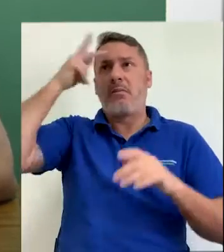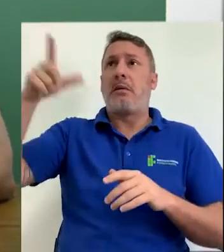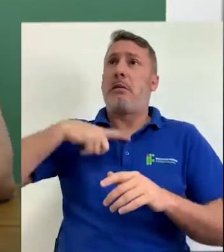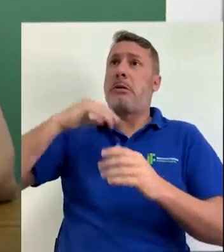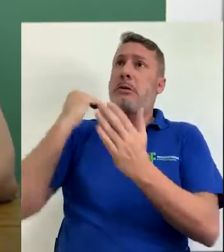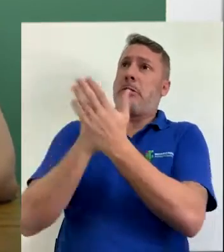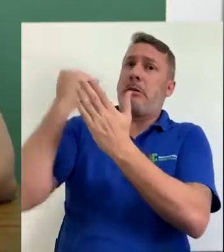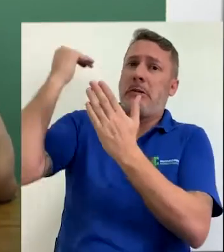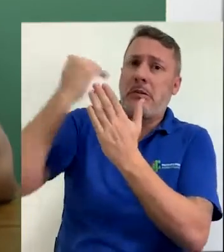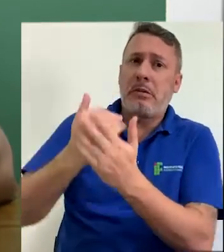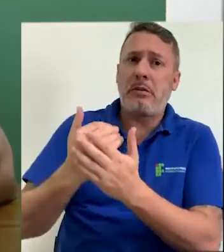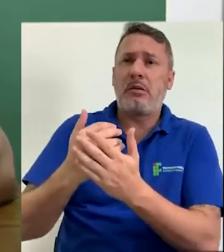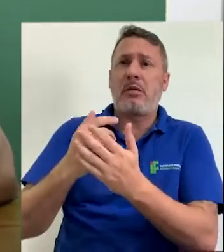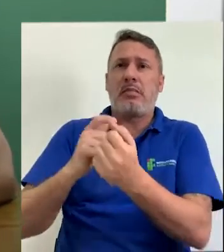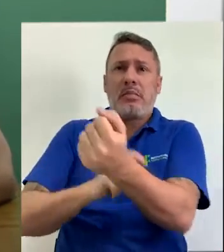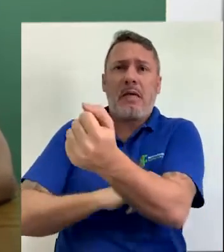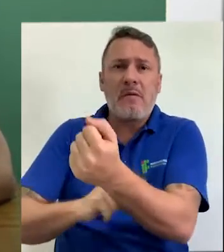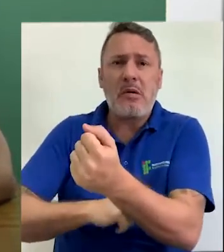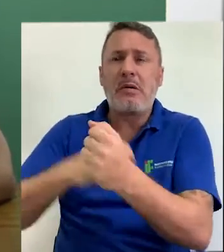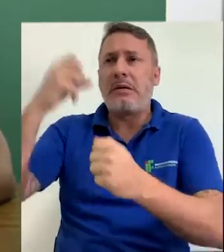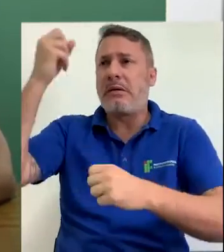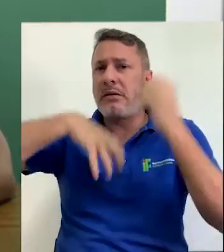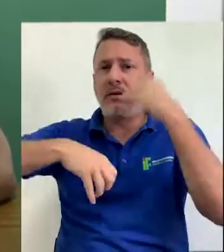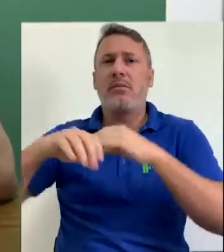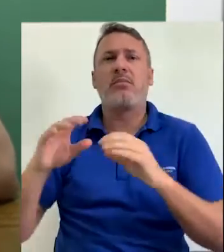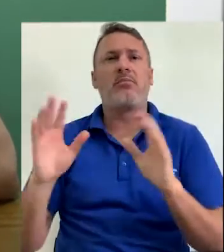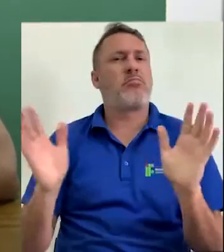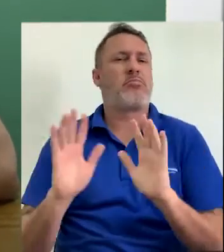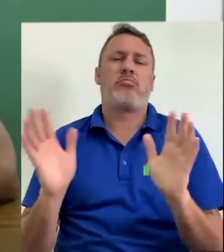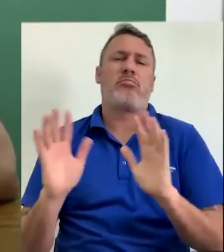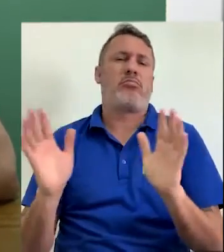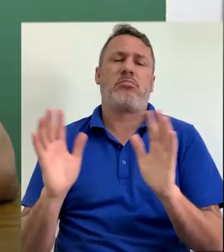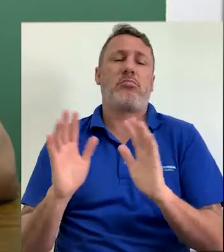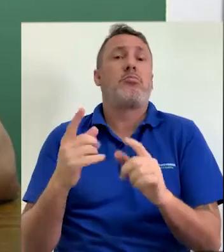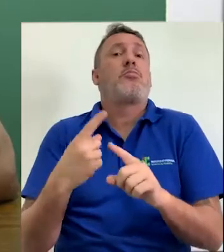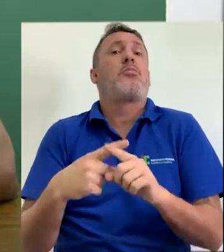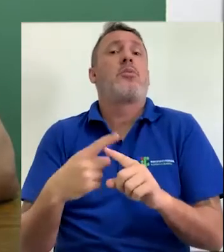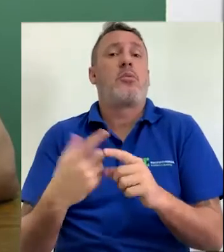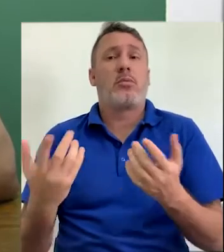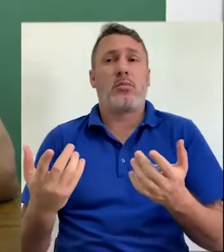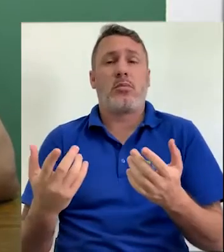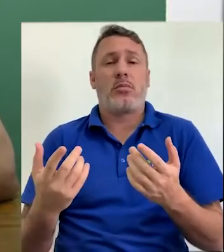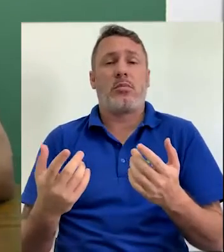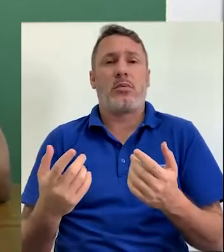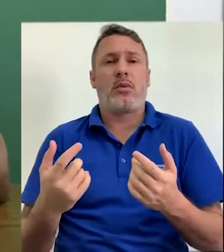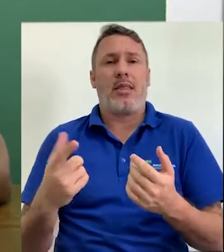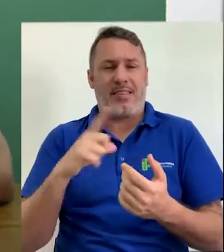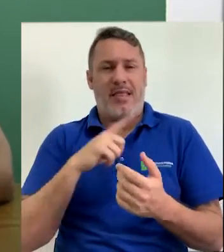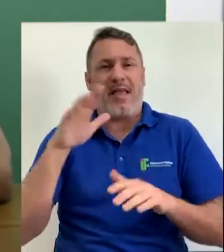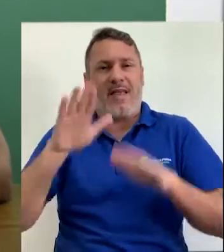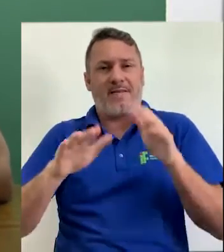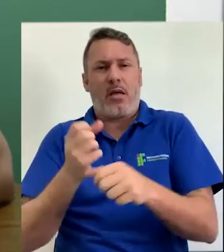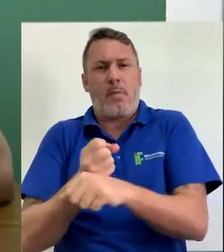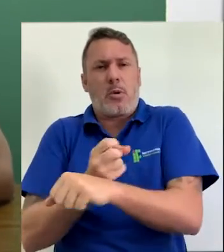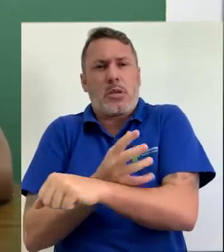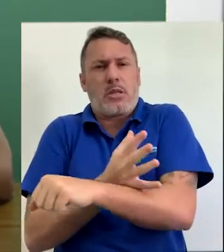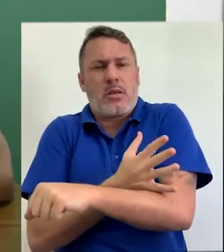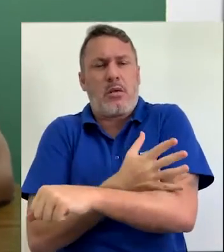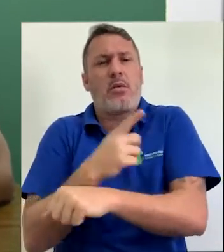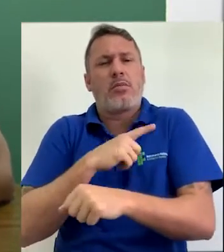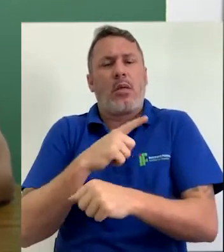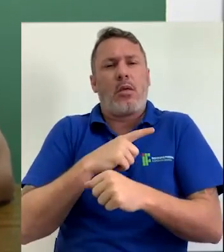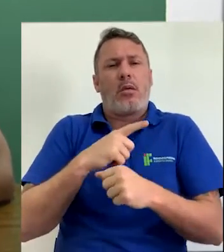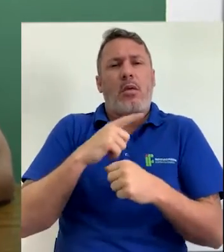tornar ofensiva, agressiva, porque quando a gente fala com a emoção, com carinho,